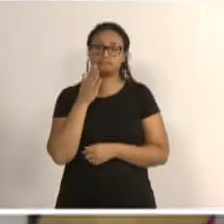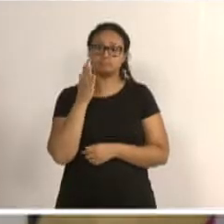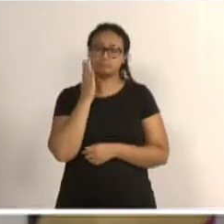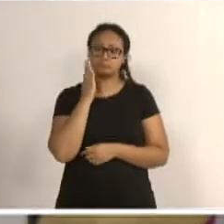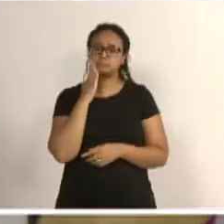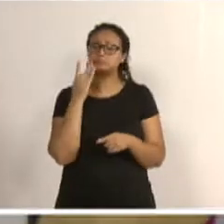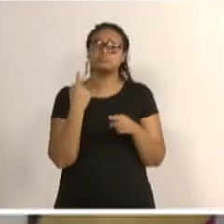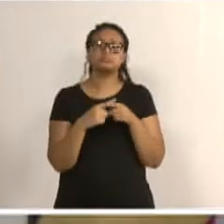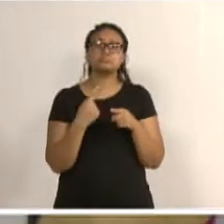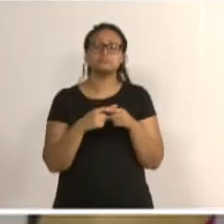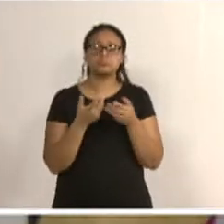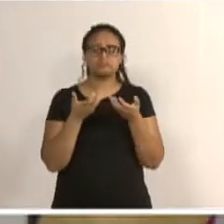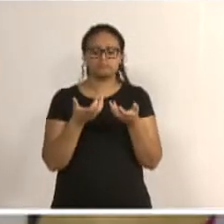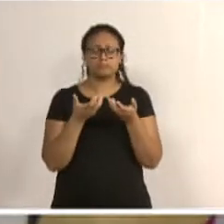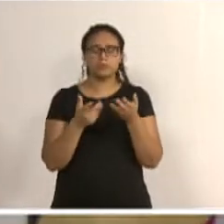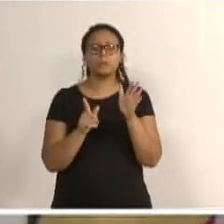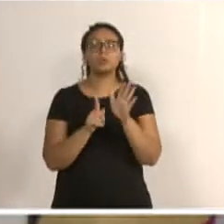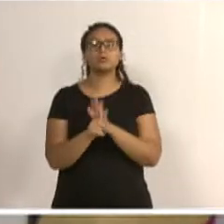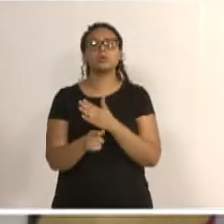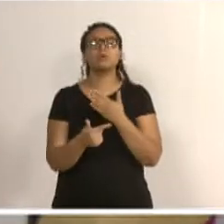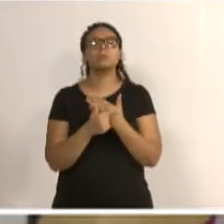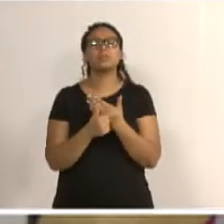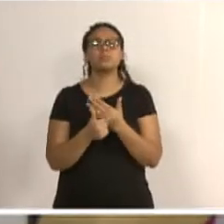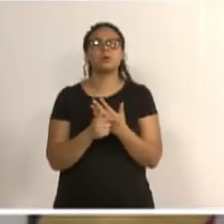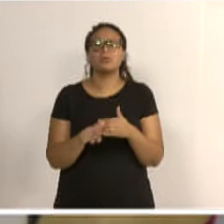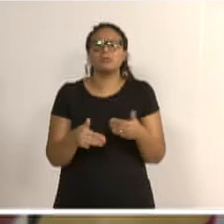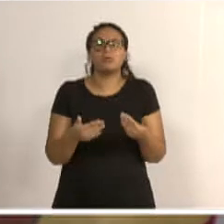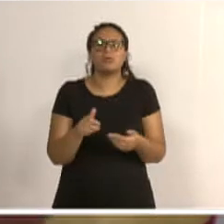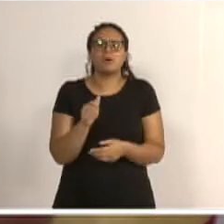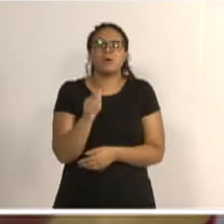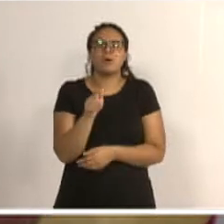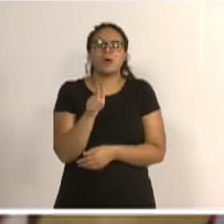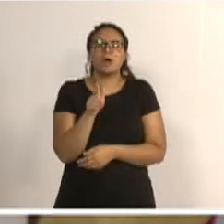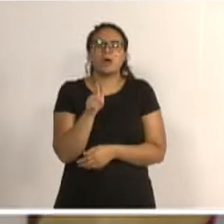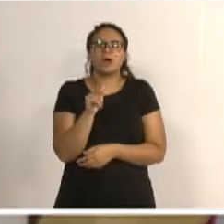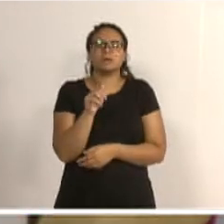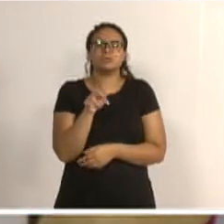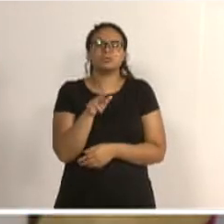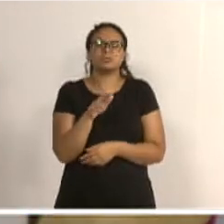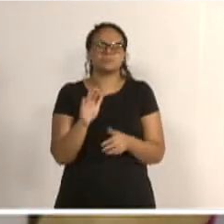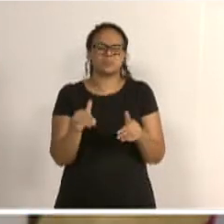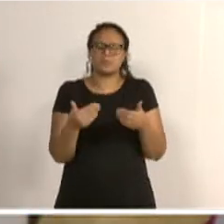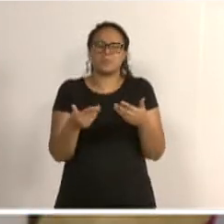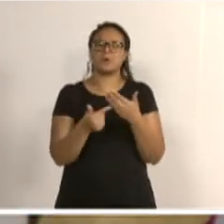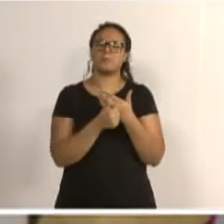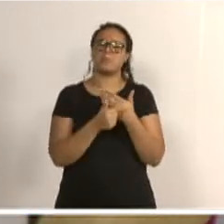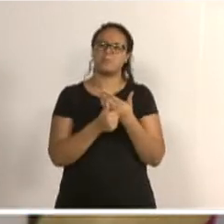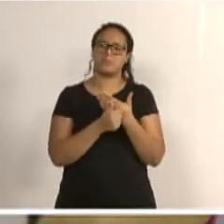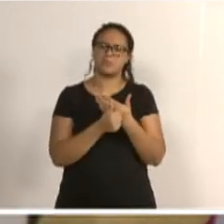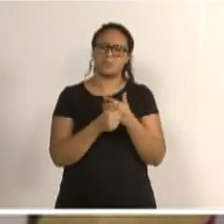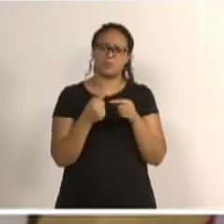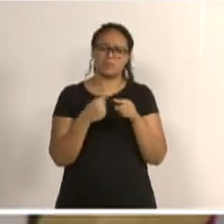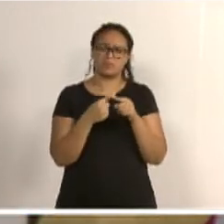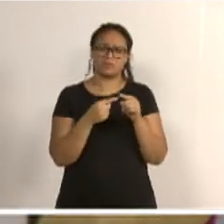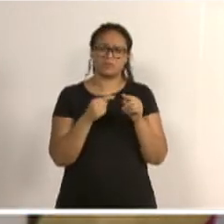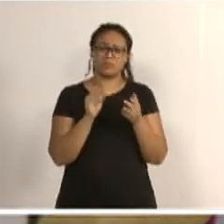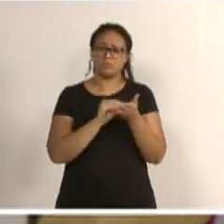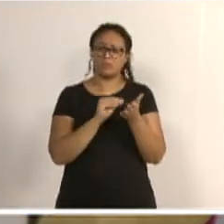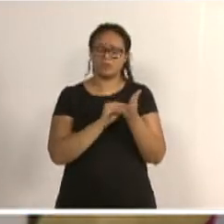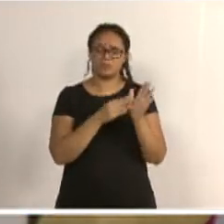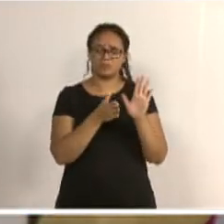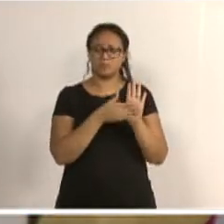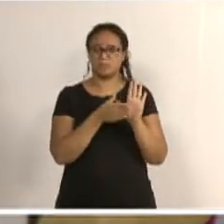perguntar qual é o papel da AGIR nesse processo, que ao invés de estar aqui apresentando a proposta de